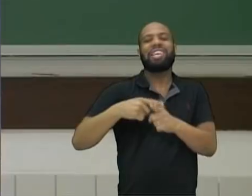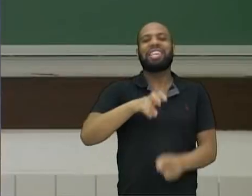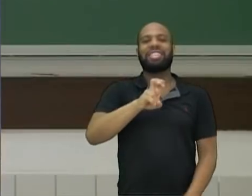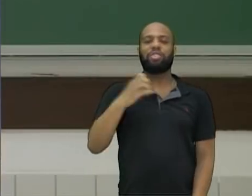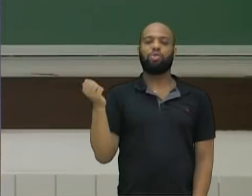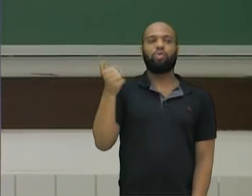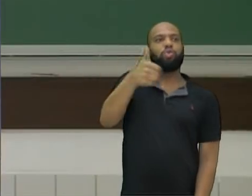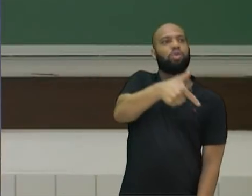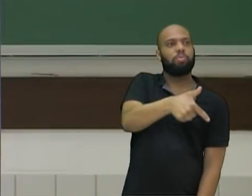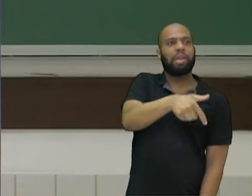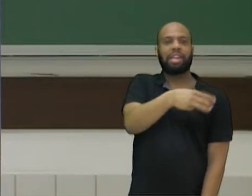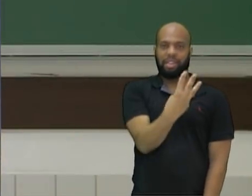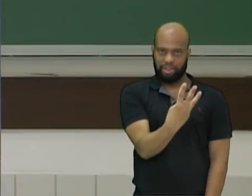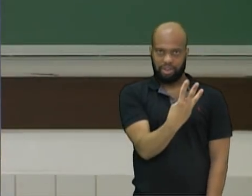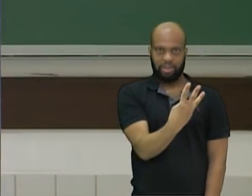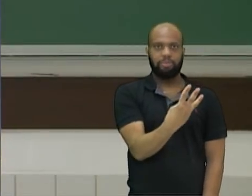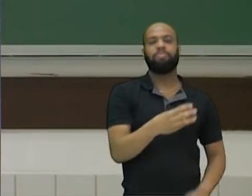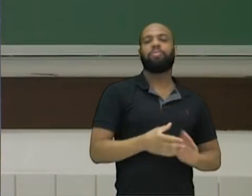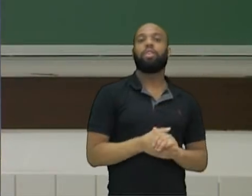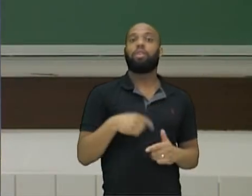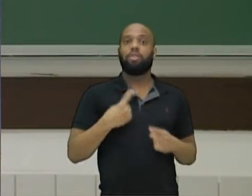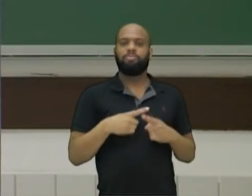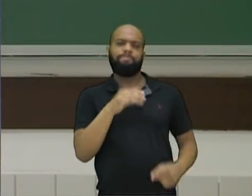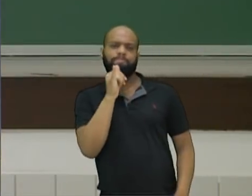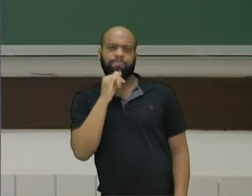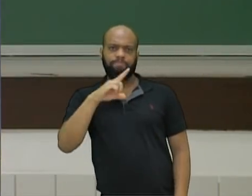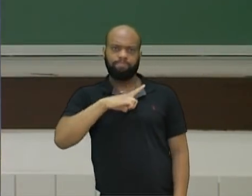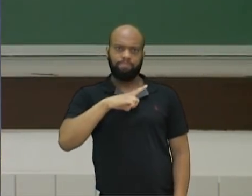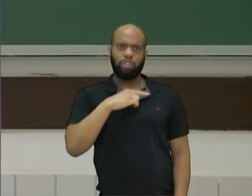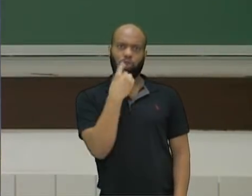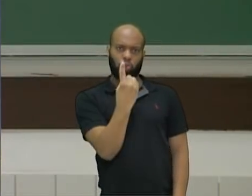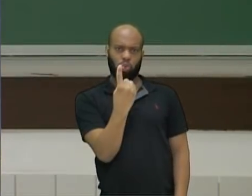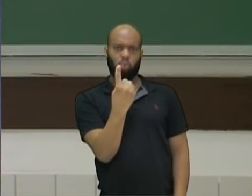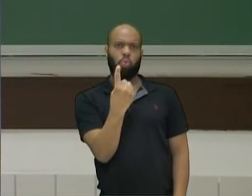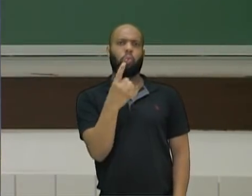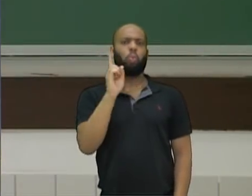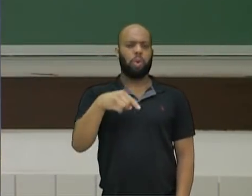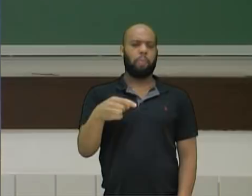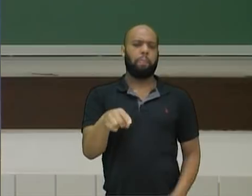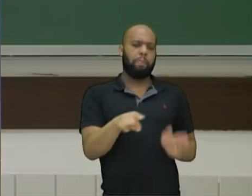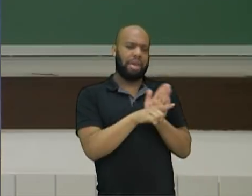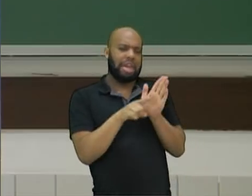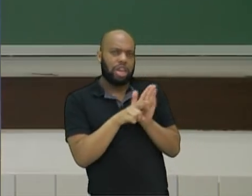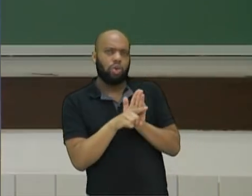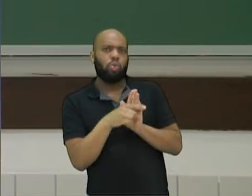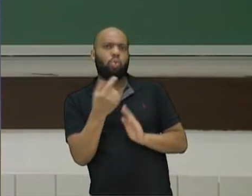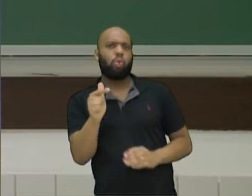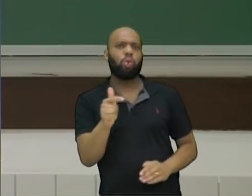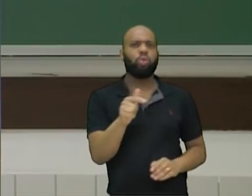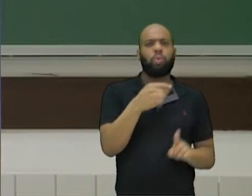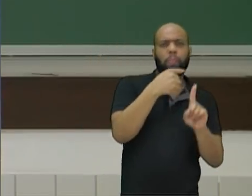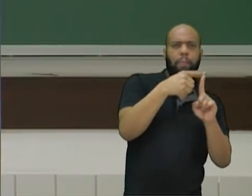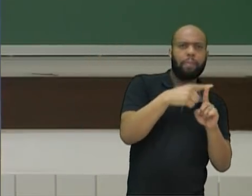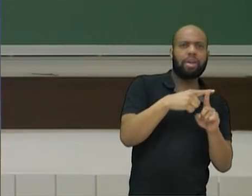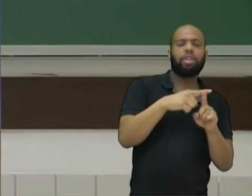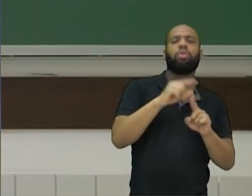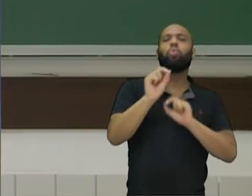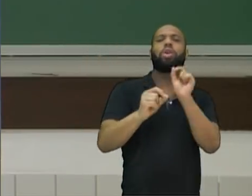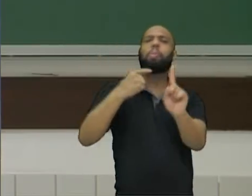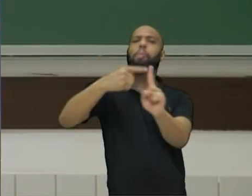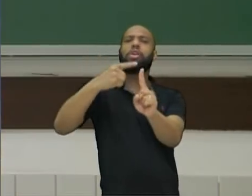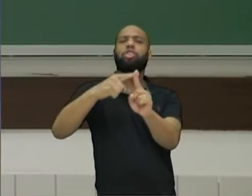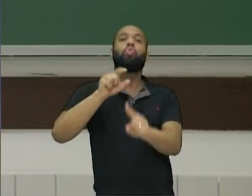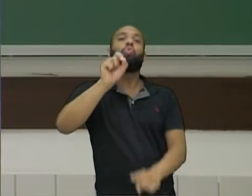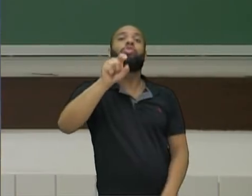e subtração de números inteiros, que um é positivo, outro é negativo, o positivo é sempre o quanto você tem e o negativo é o quanto